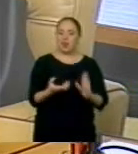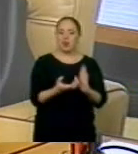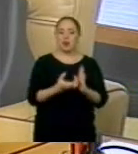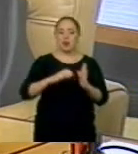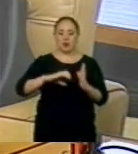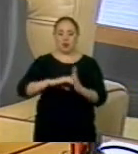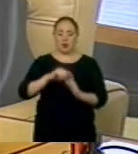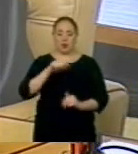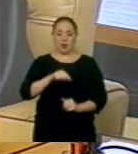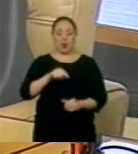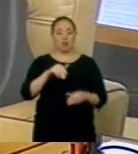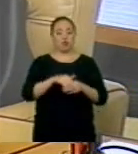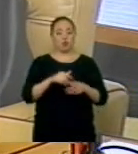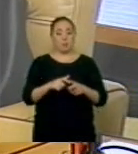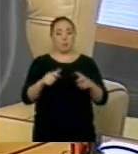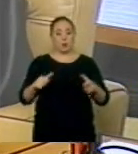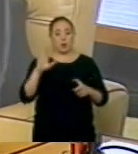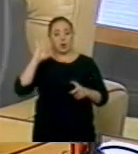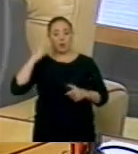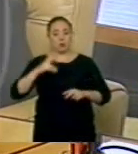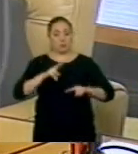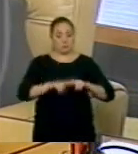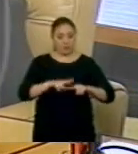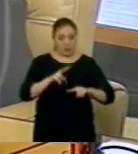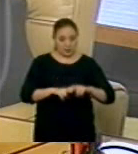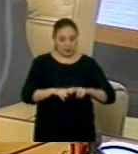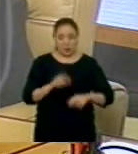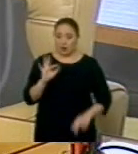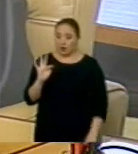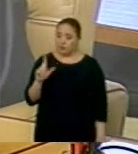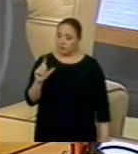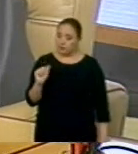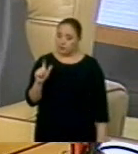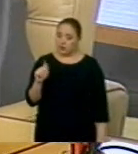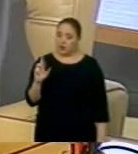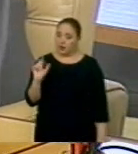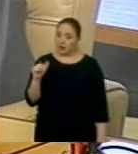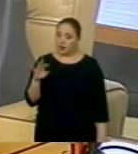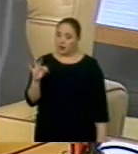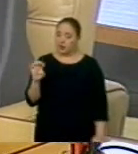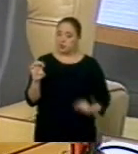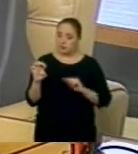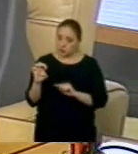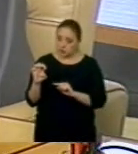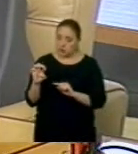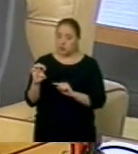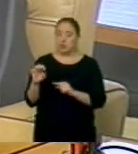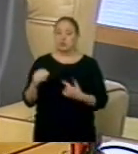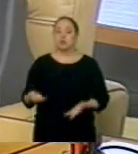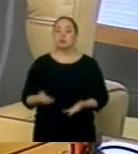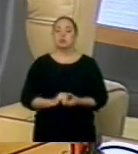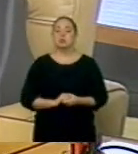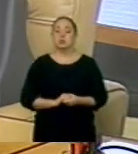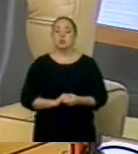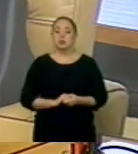que, pelo voto da maioria de seus membros, resolva sobre a prisão em flagrante, não teve o constituinte, por certo, o